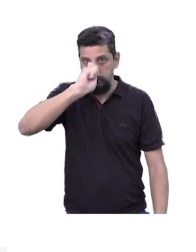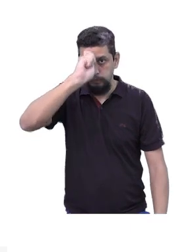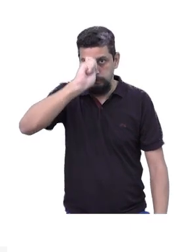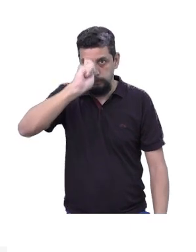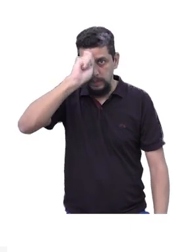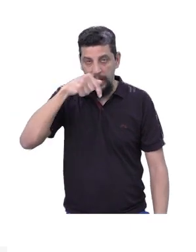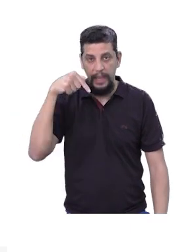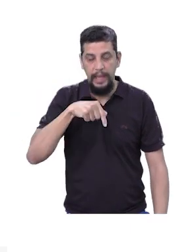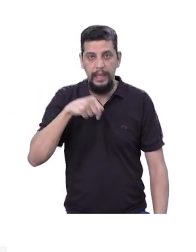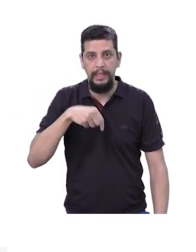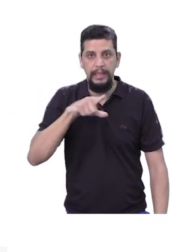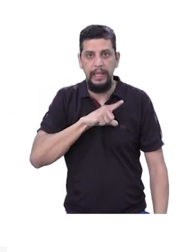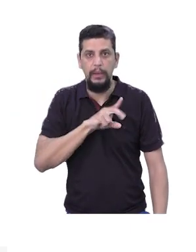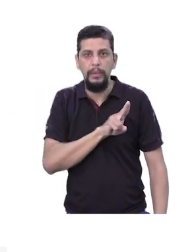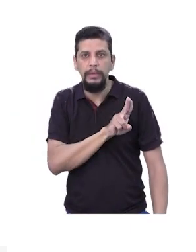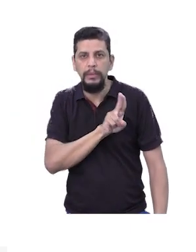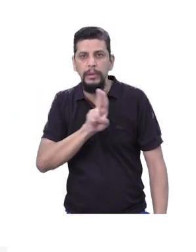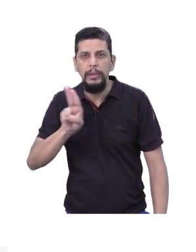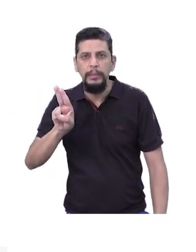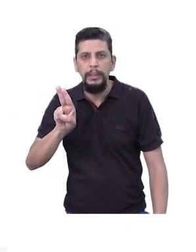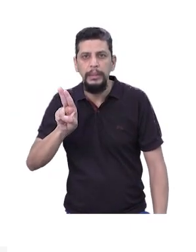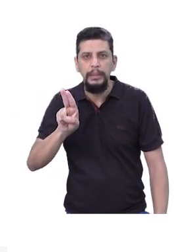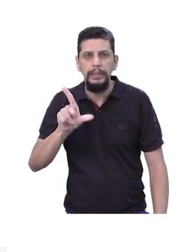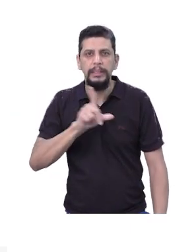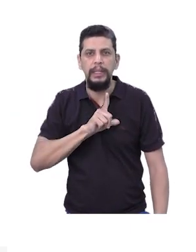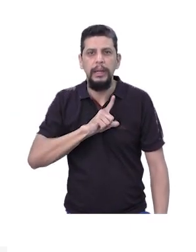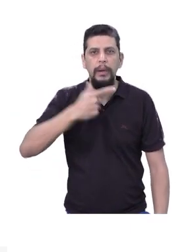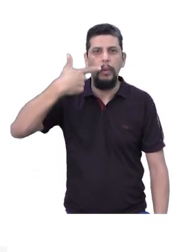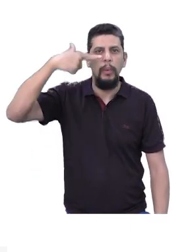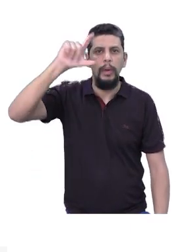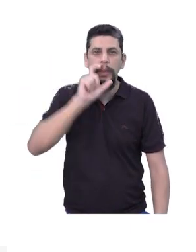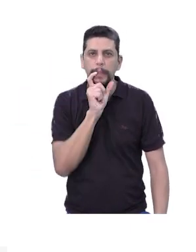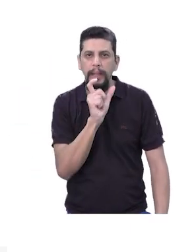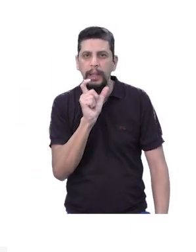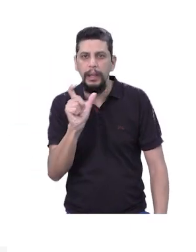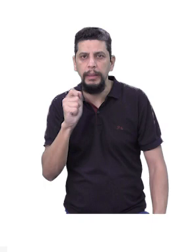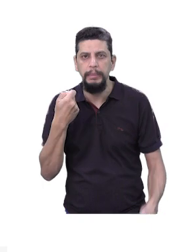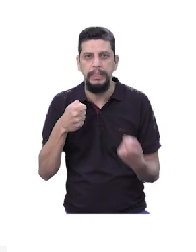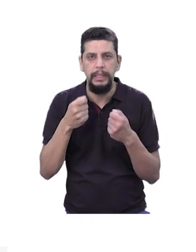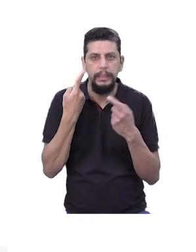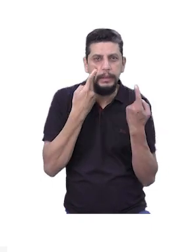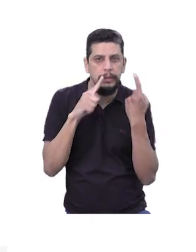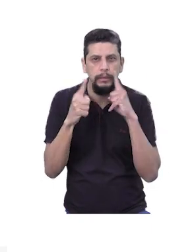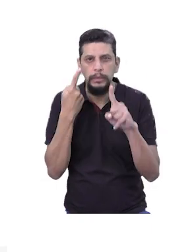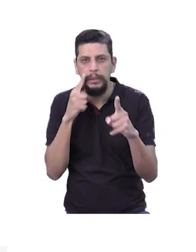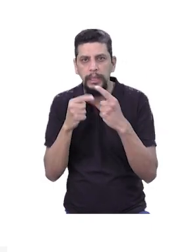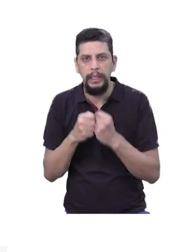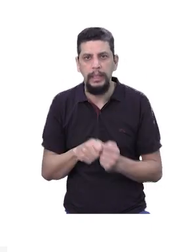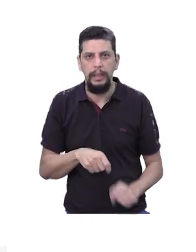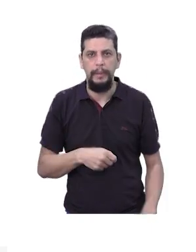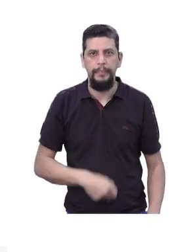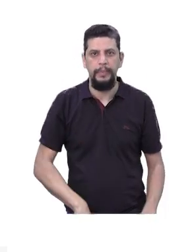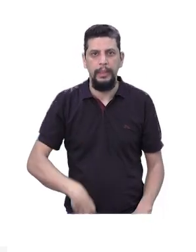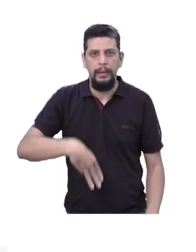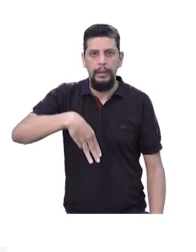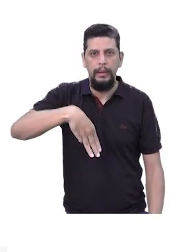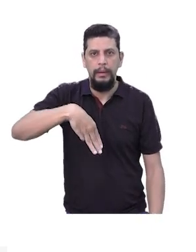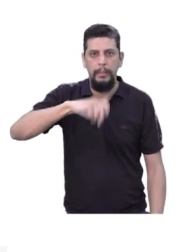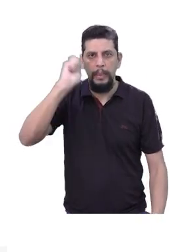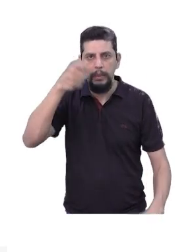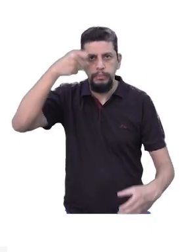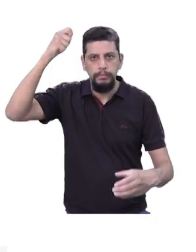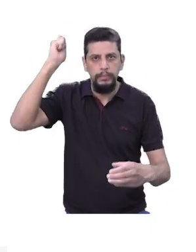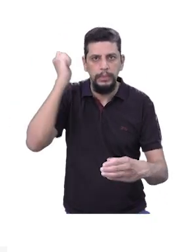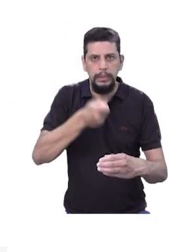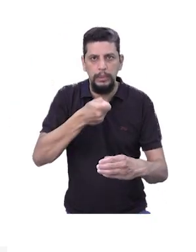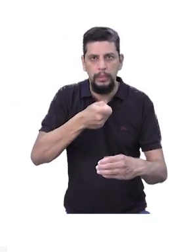né? Mas esse mágico, ele tem um nome. Então, tem outra palavra que a gente precisa descobrir também. Então, foi entrevistado um mágico.